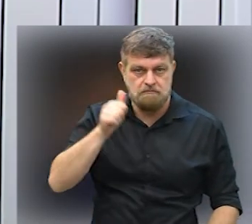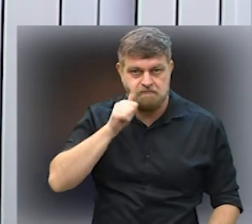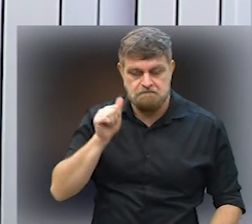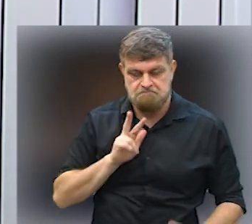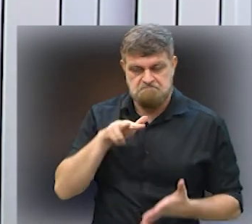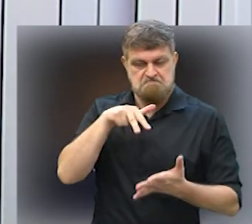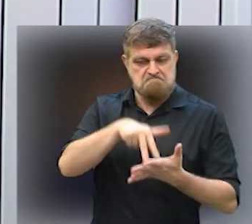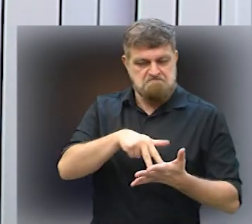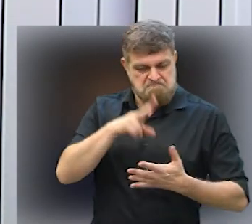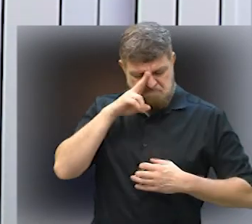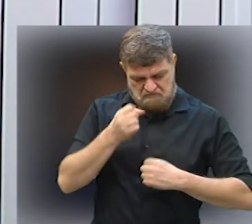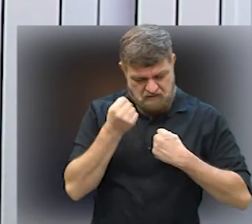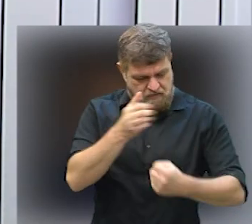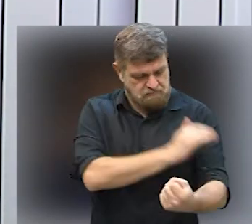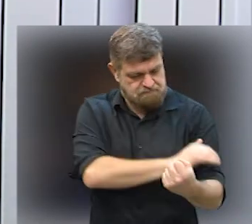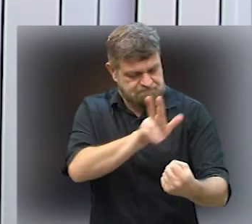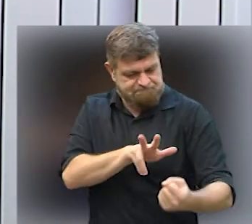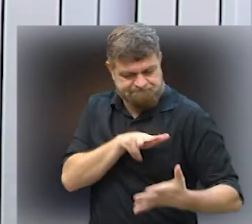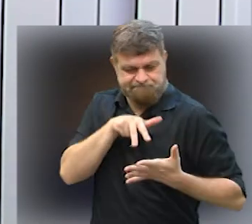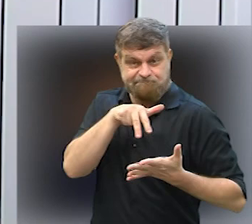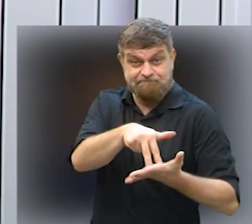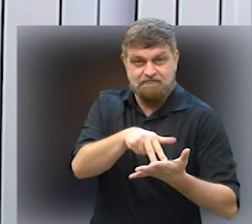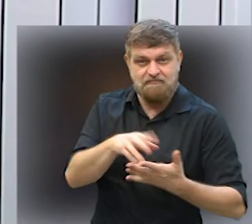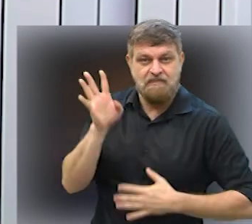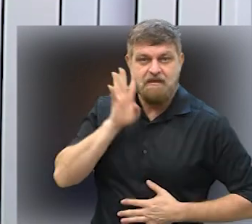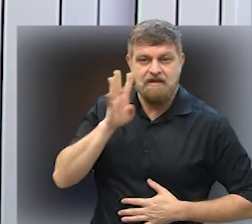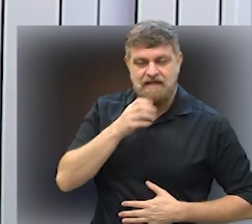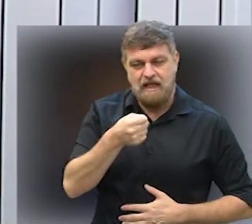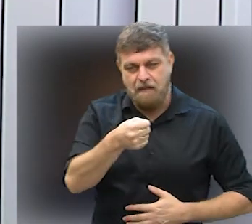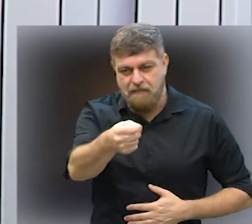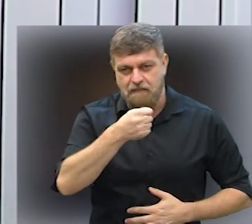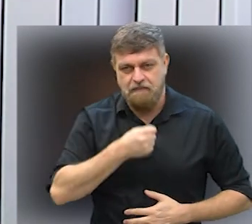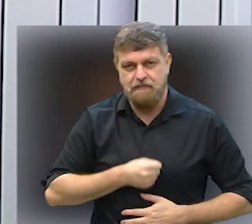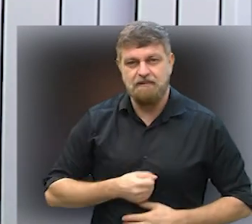olha, fortíssima e muito bacana essa entrevista aqui para o Mais Esportes.